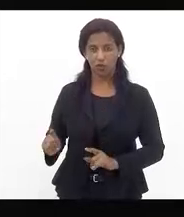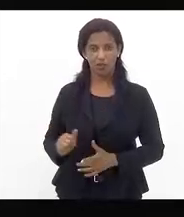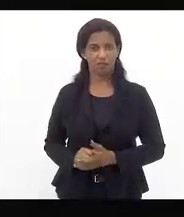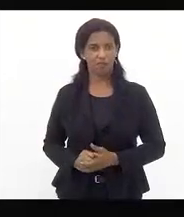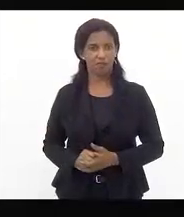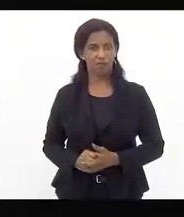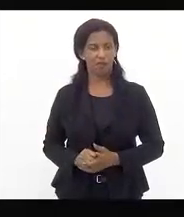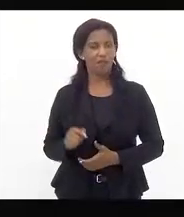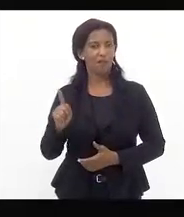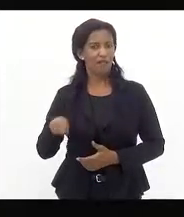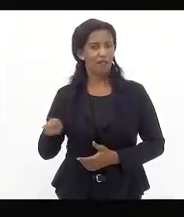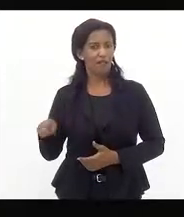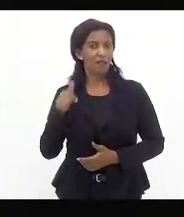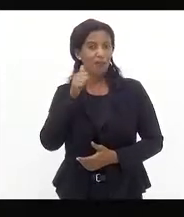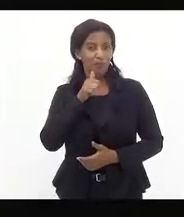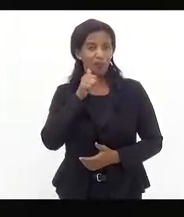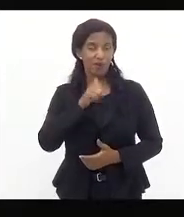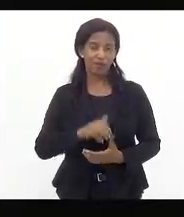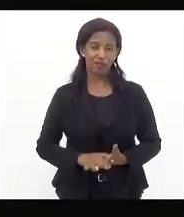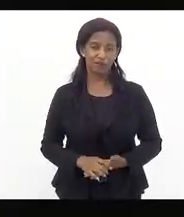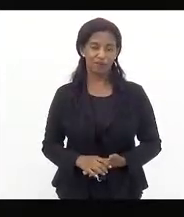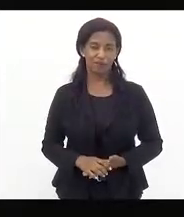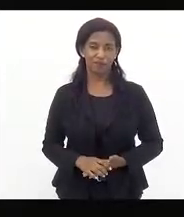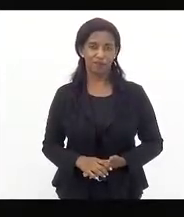é composto por mulheres.